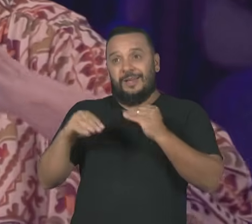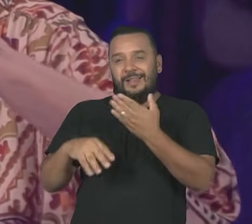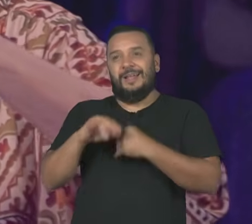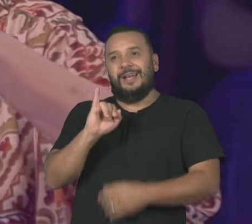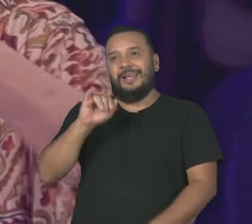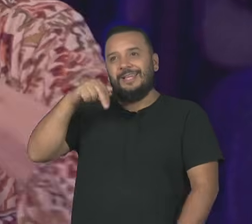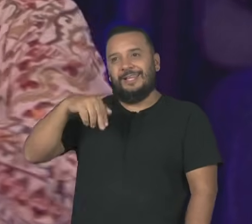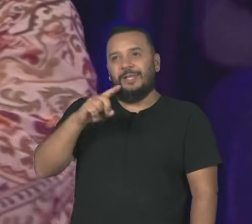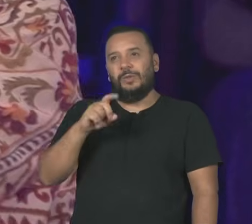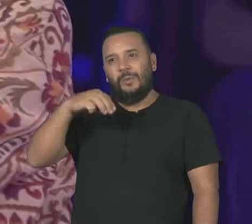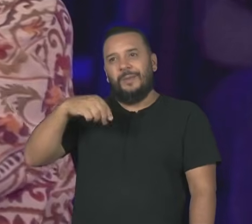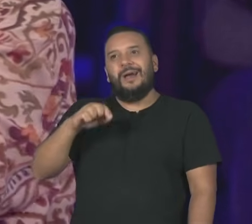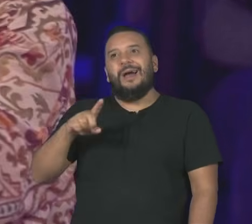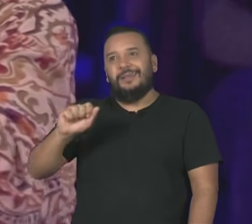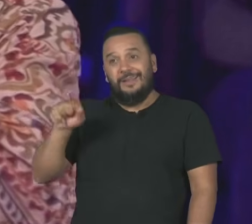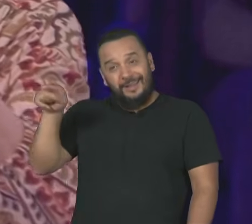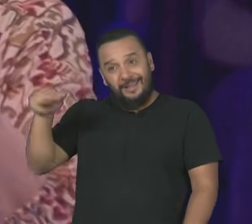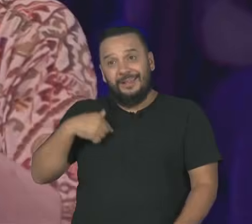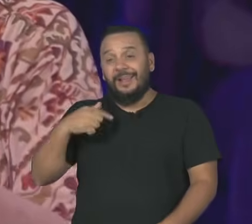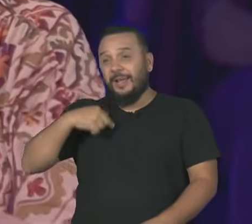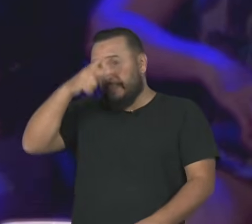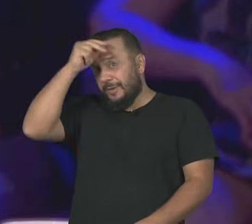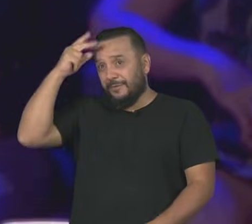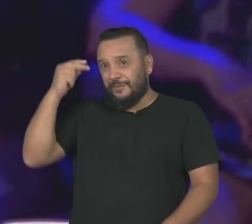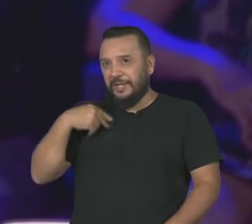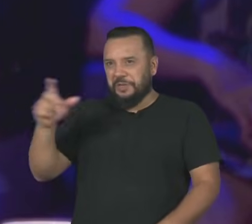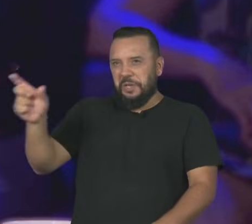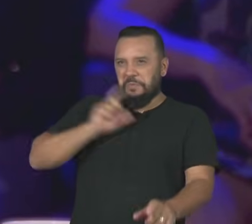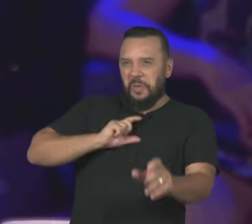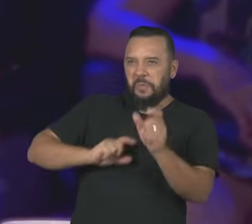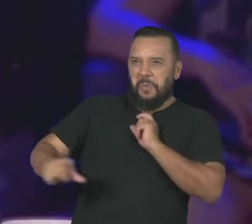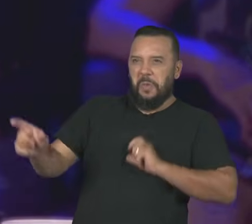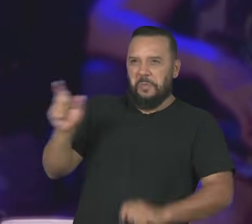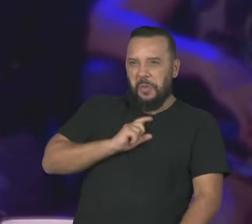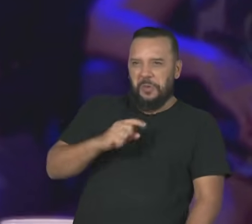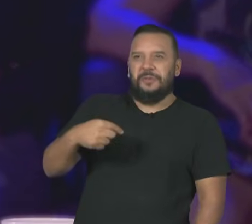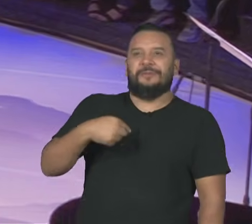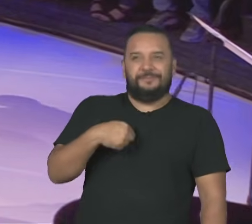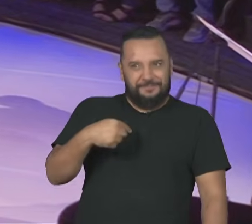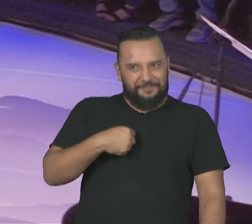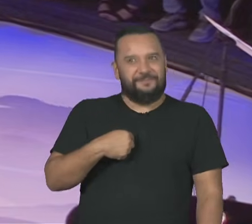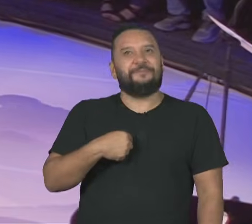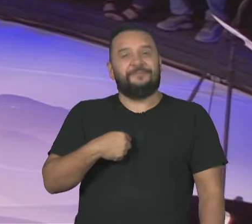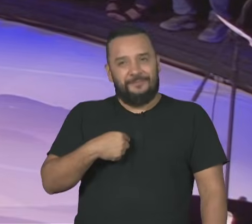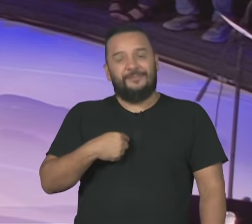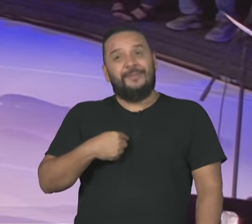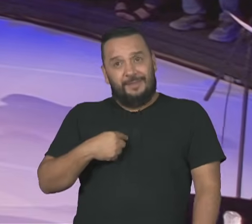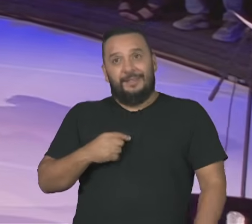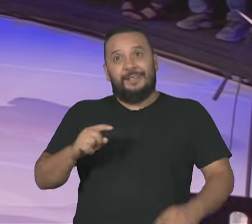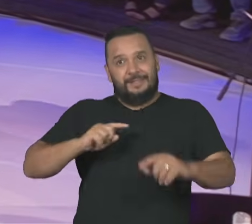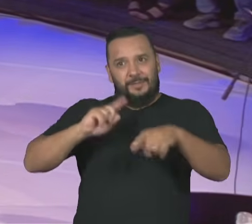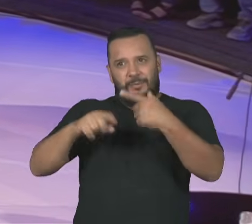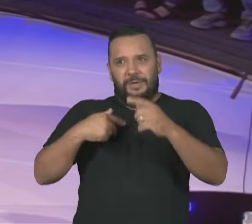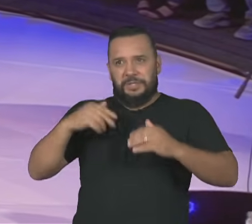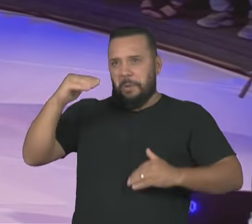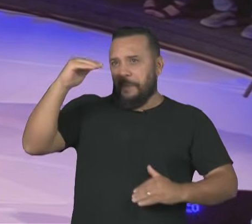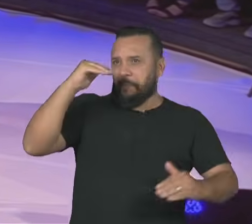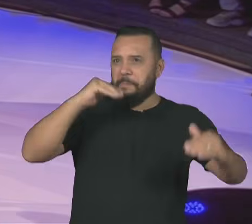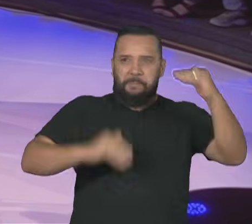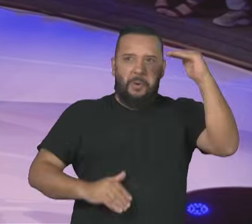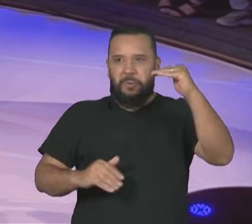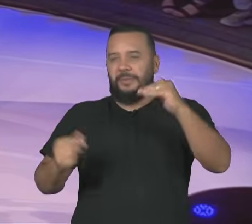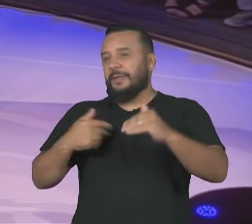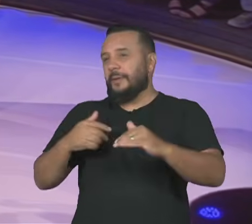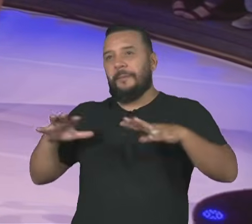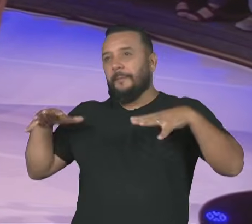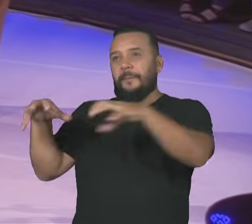era o prefeito, me chamava dos piores nomes. Isso mesmo. Aí, no fim, eu dei a volta por cima, tirei tudo